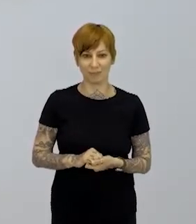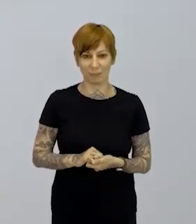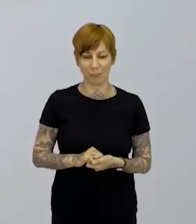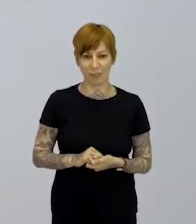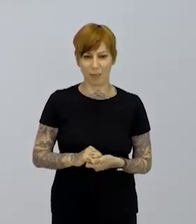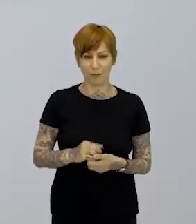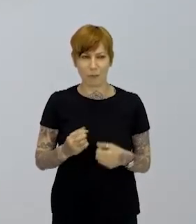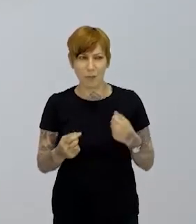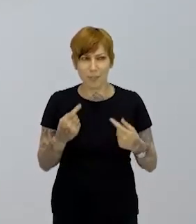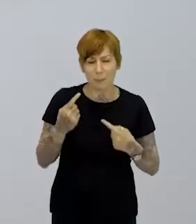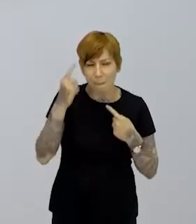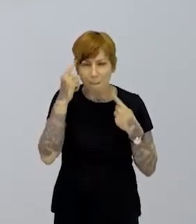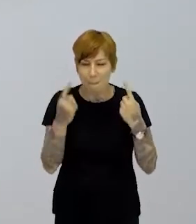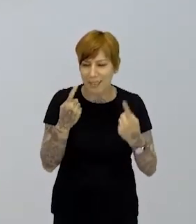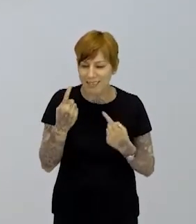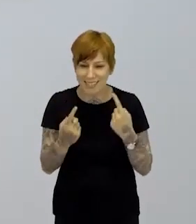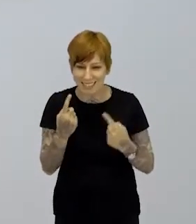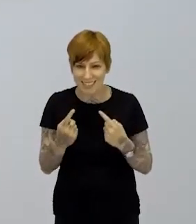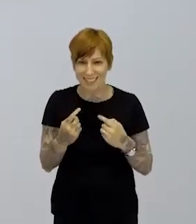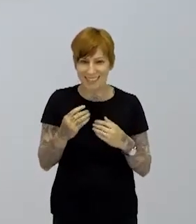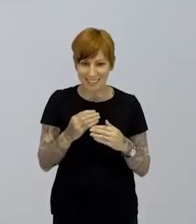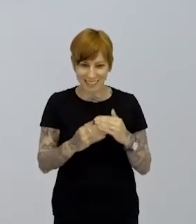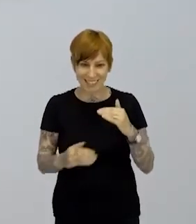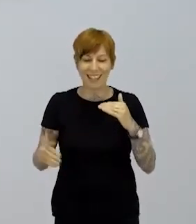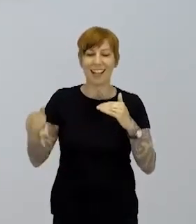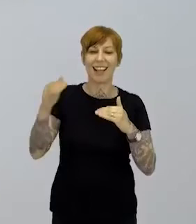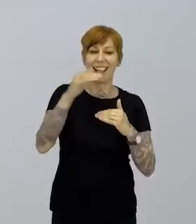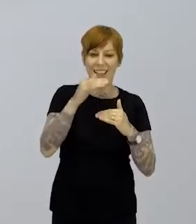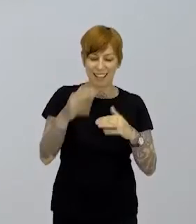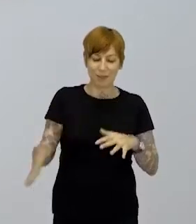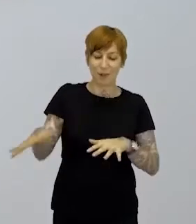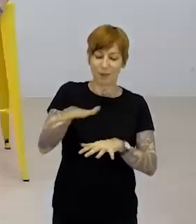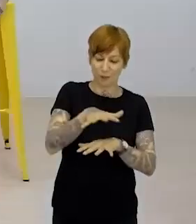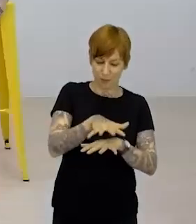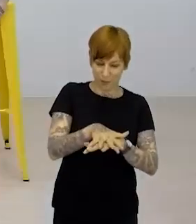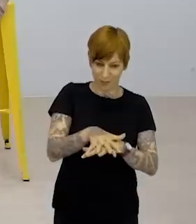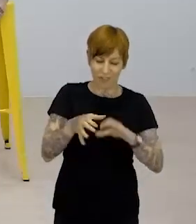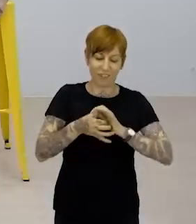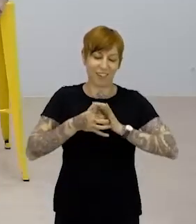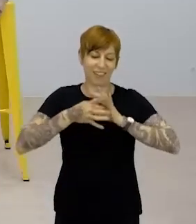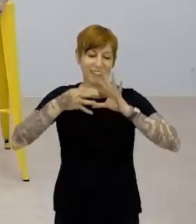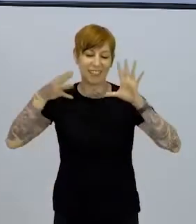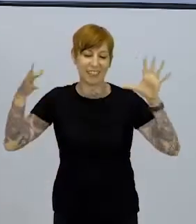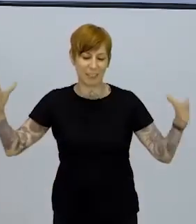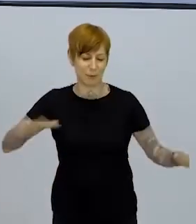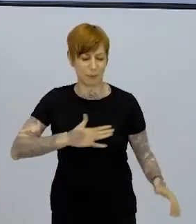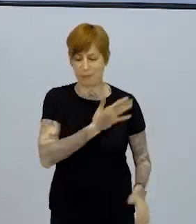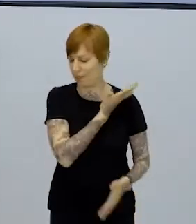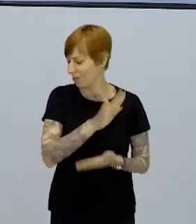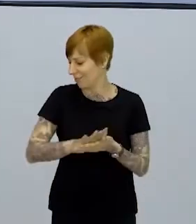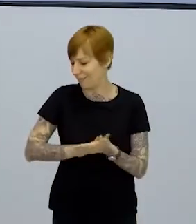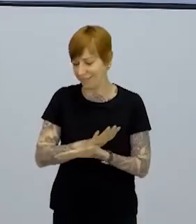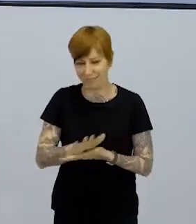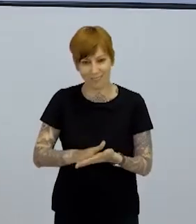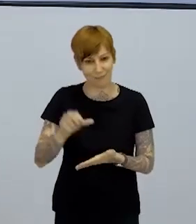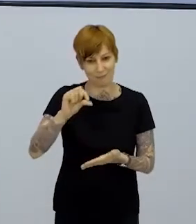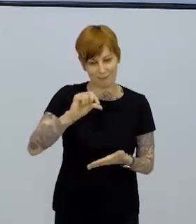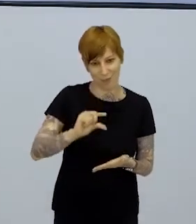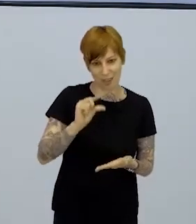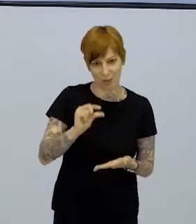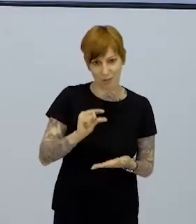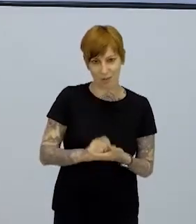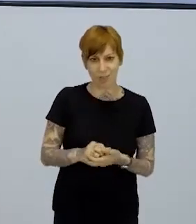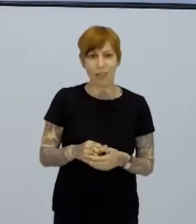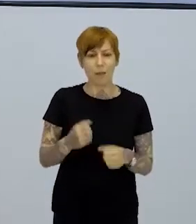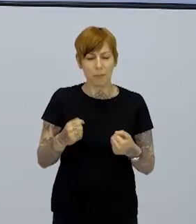também, por uma sociedade mais inclusiva, menos preconceituosa, mais livre, não é, Fabi? Exato, né? E justamente respeitar o tempo